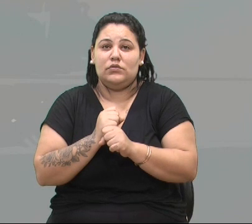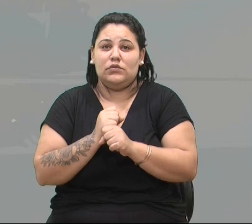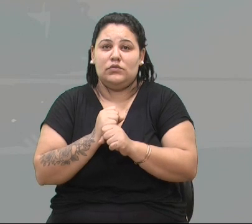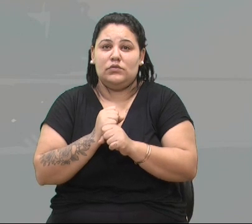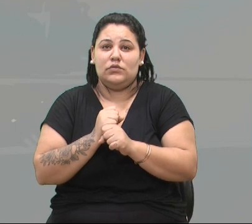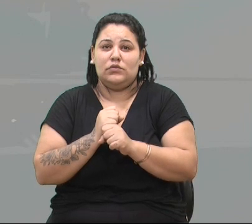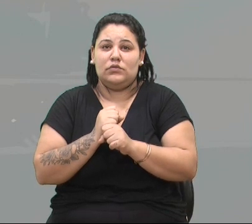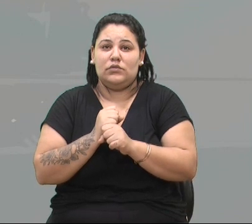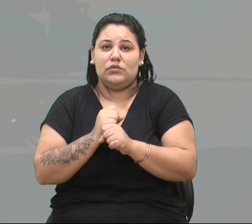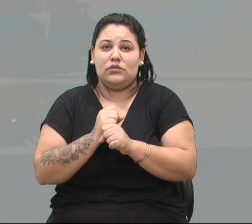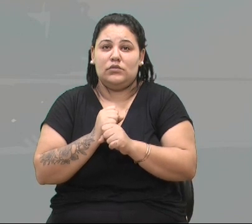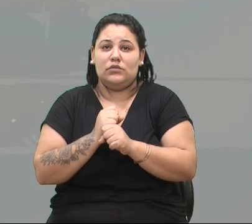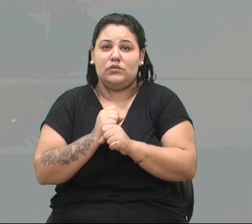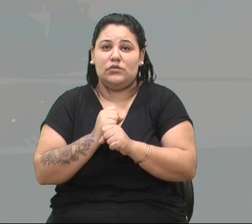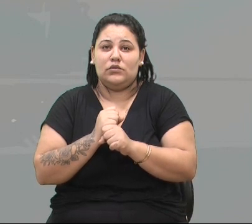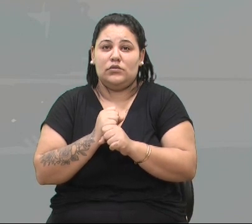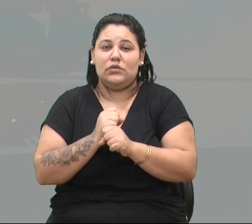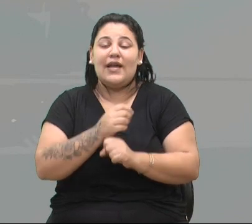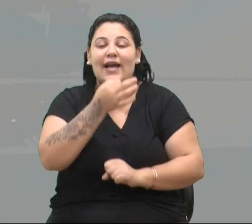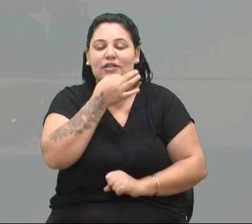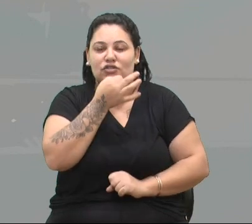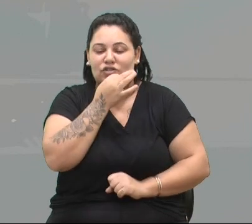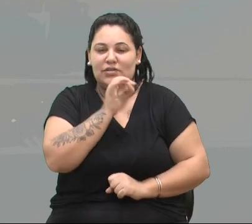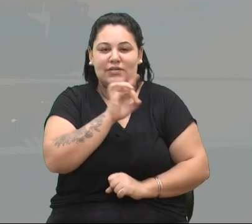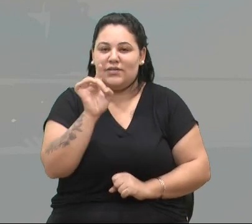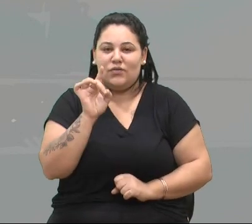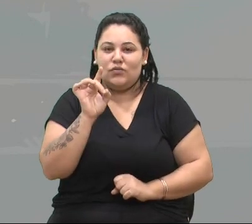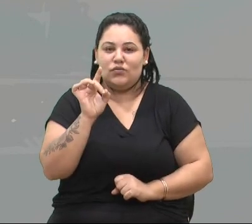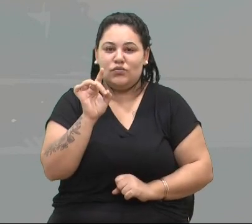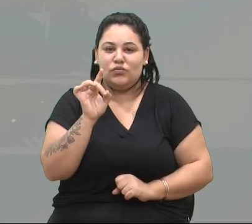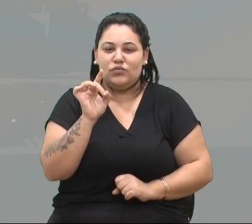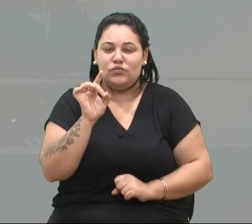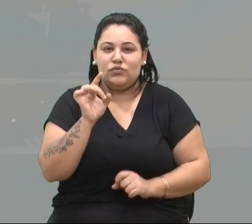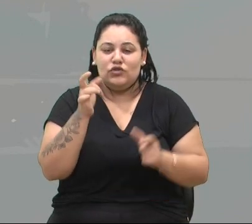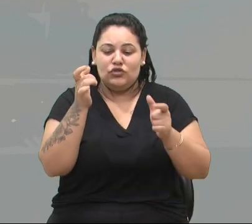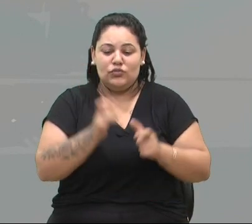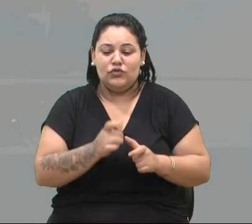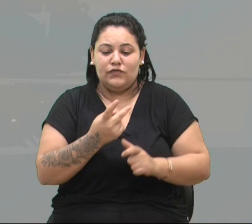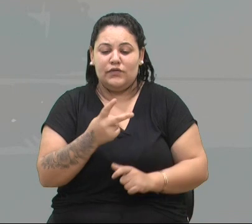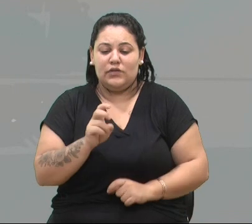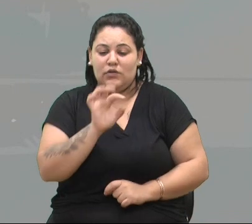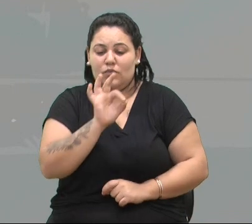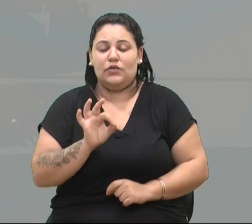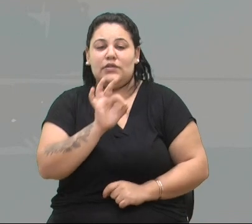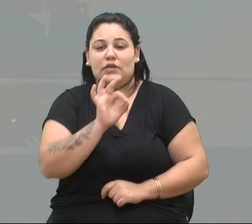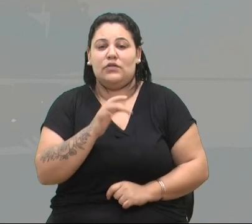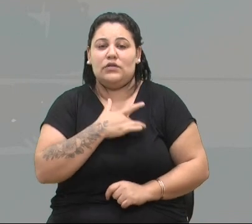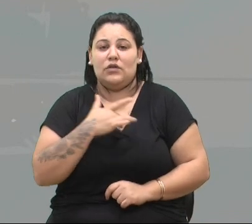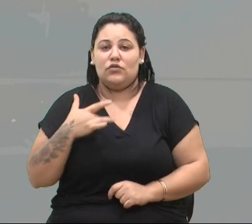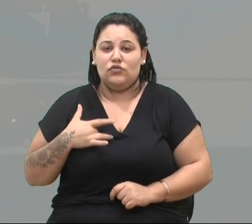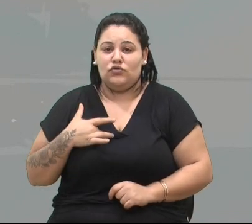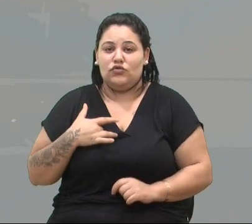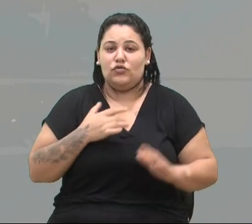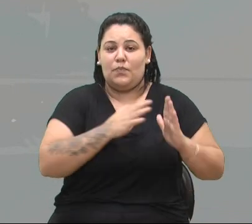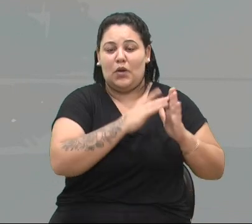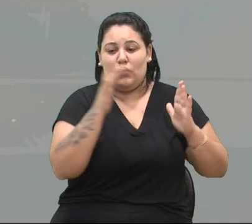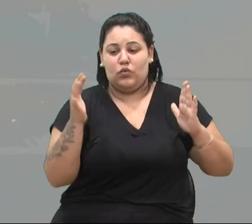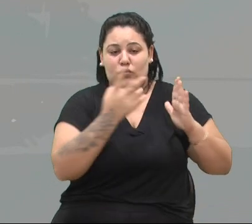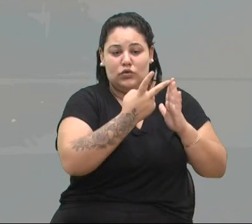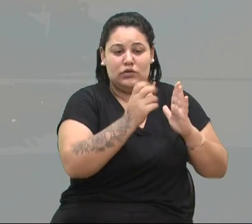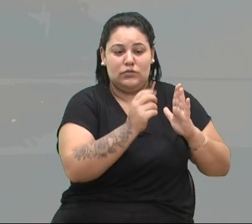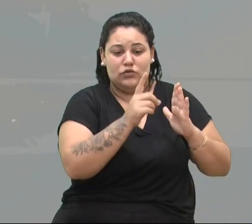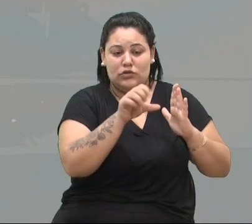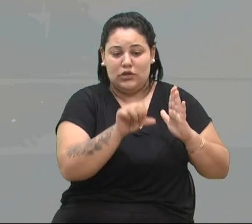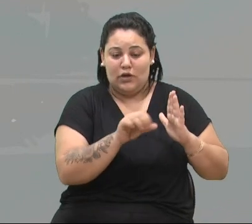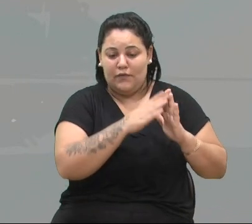que Caxias nunca baixou dos 25% em saúde. Aqui a gente pegou de 2019 para cá para ter um horizonte de 5